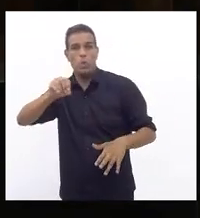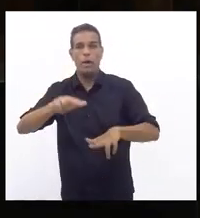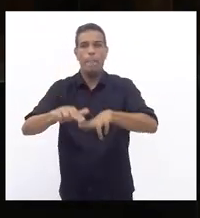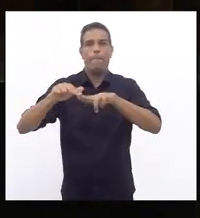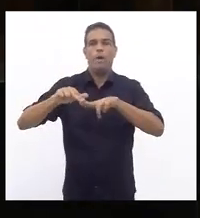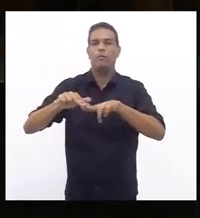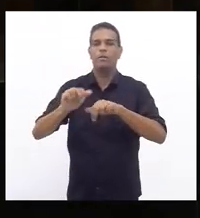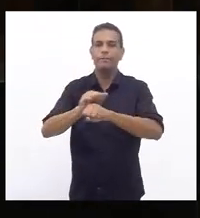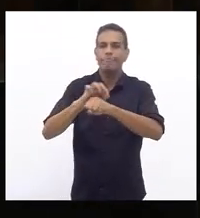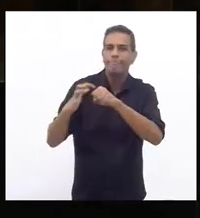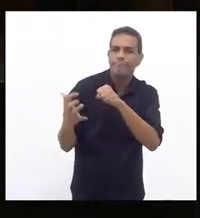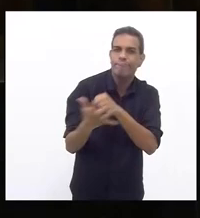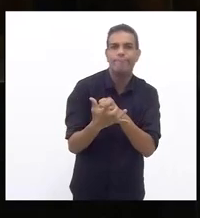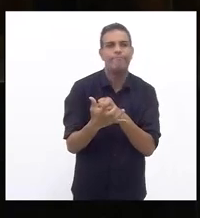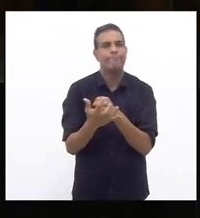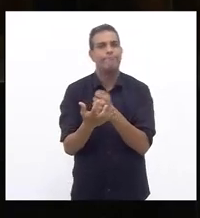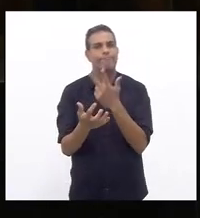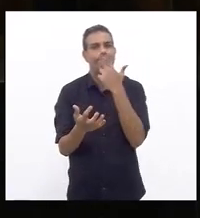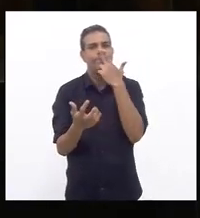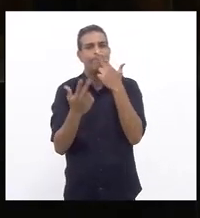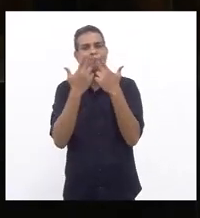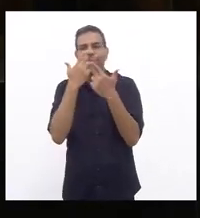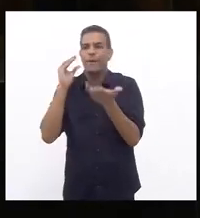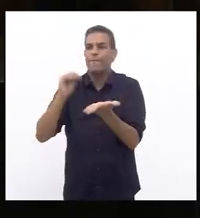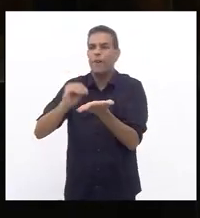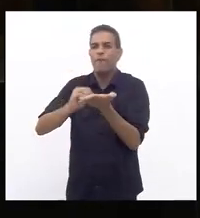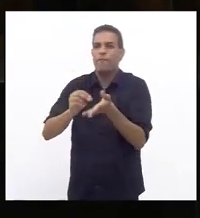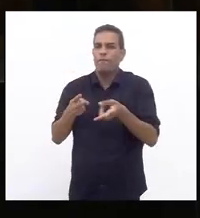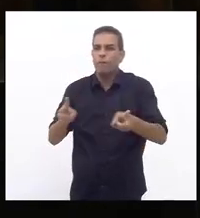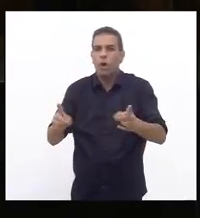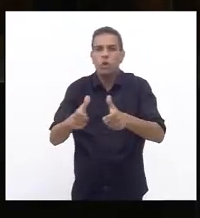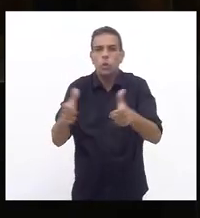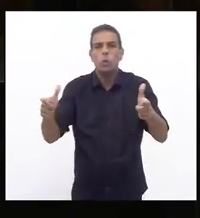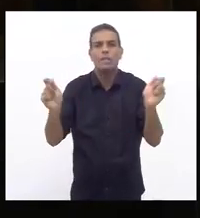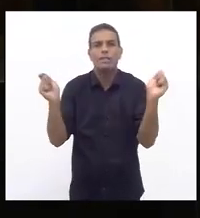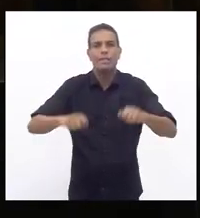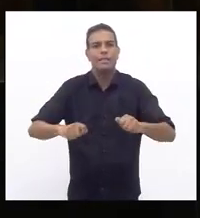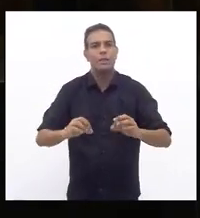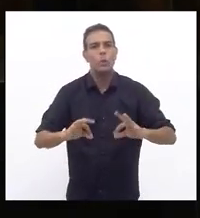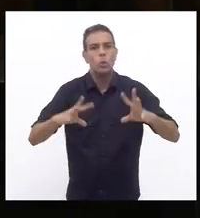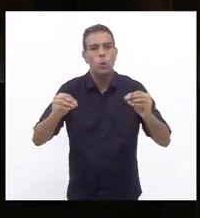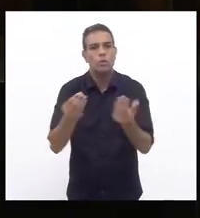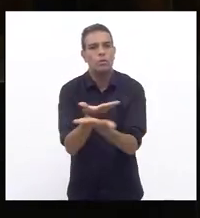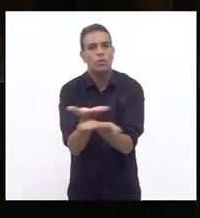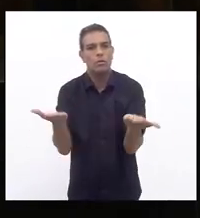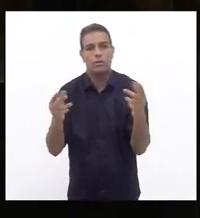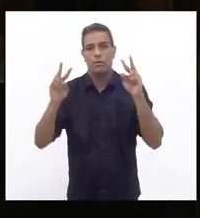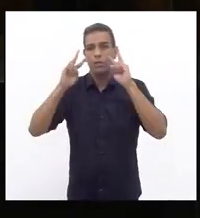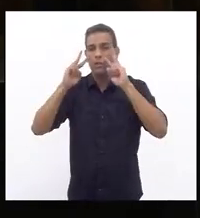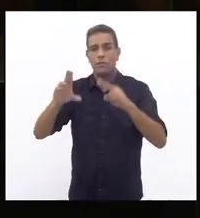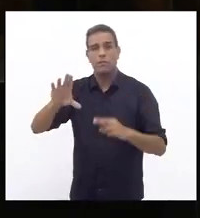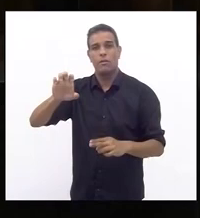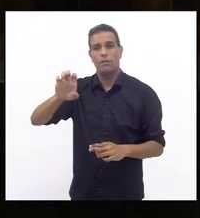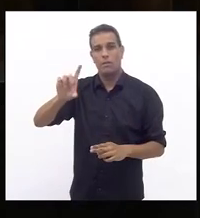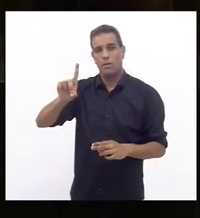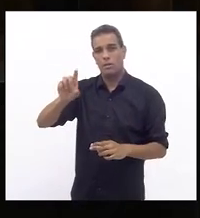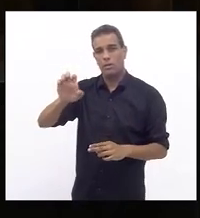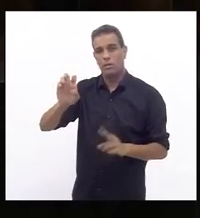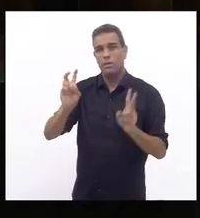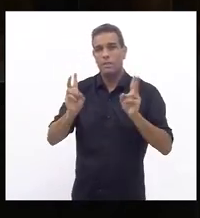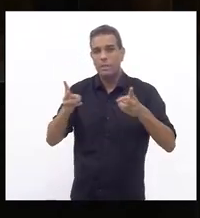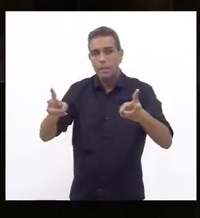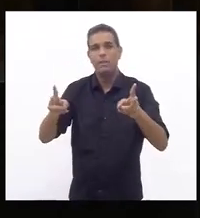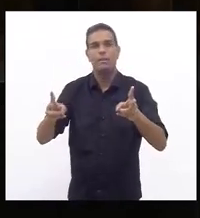pandemia, tem um desemprego altíssimo e a gente não precisa aumentar isso mais ainda. A SEDAI é uma empresa linda, tem que continuar com o